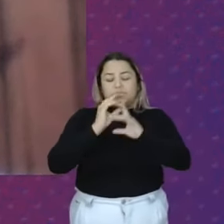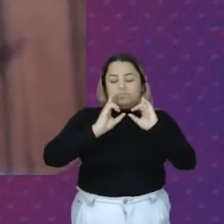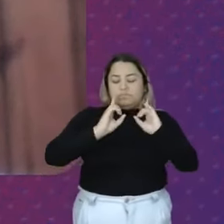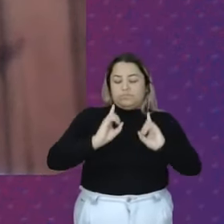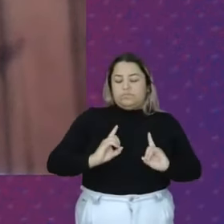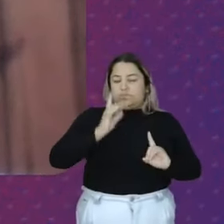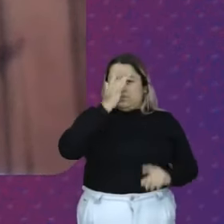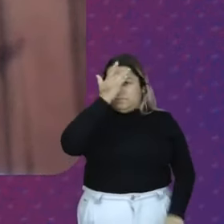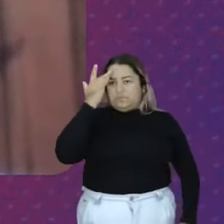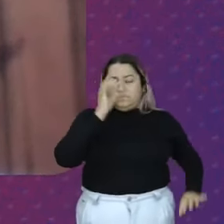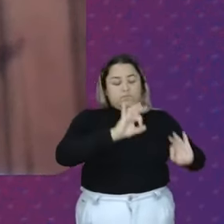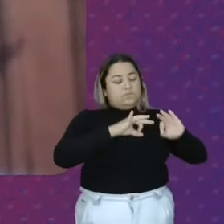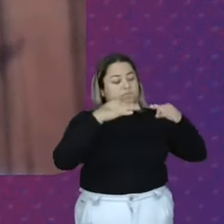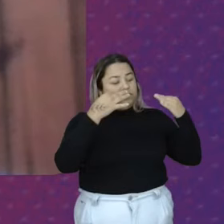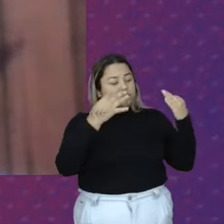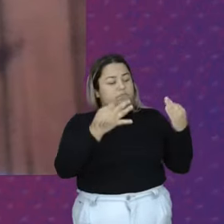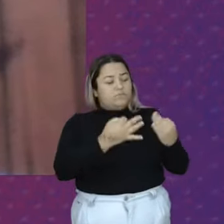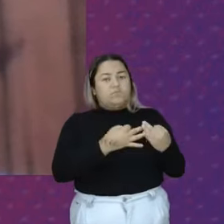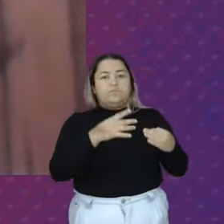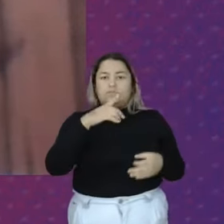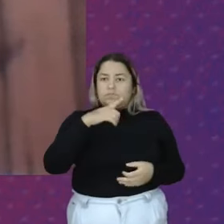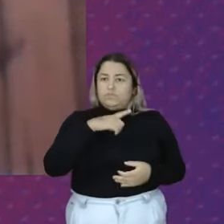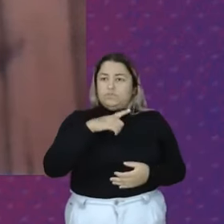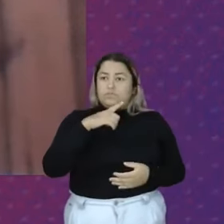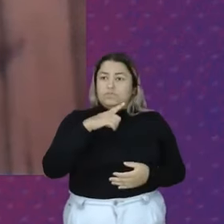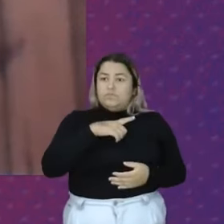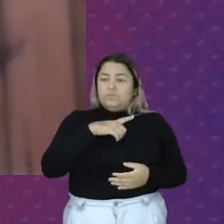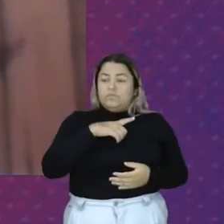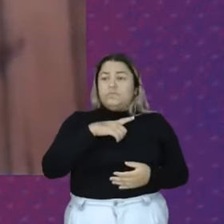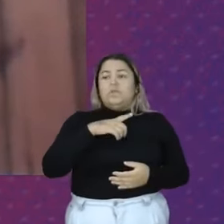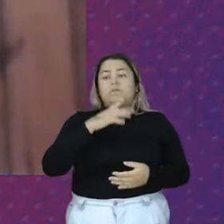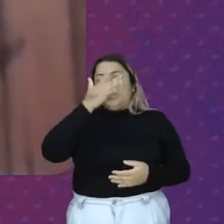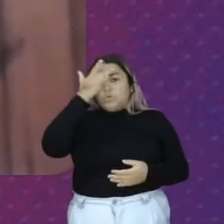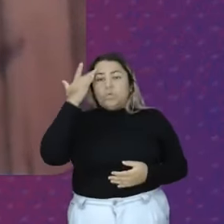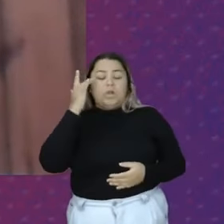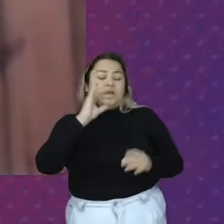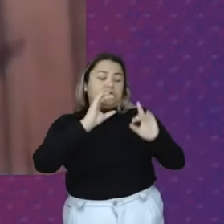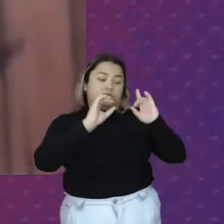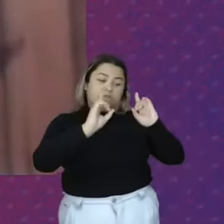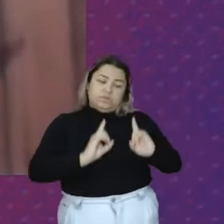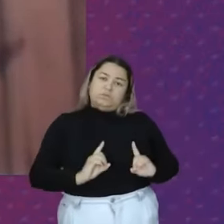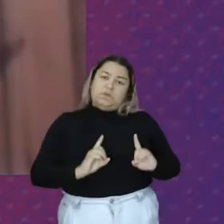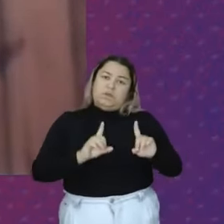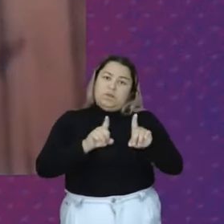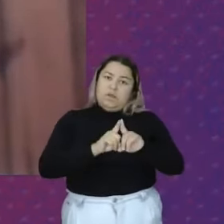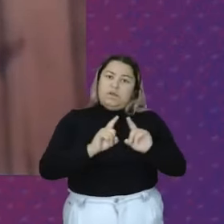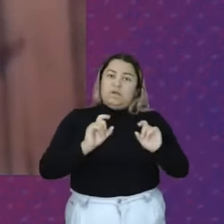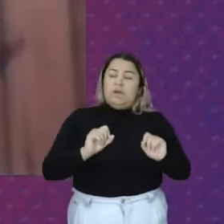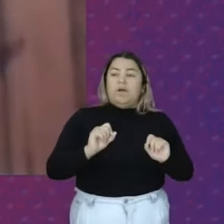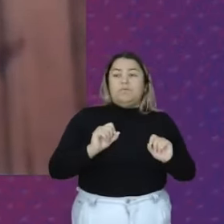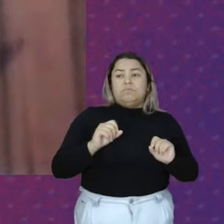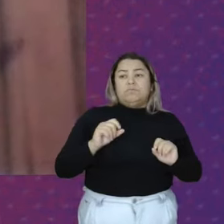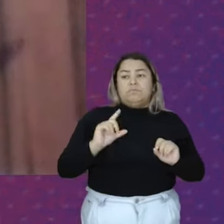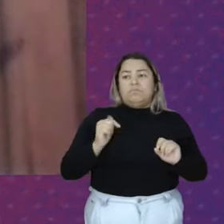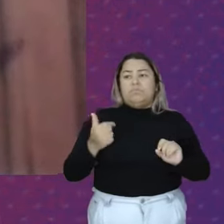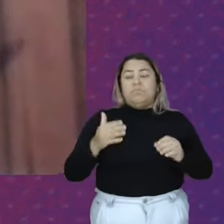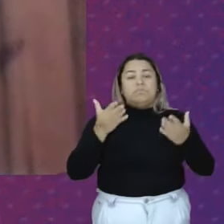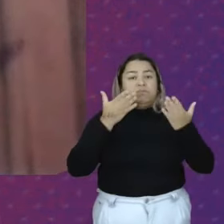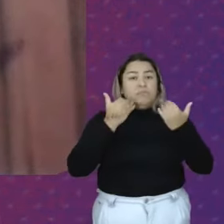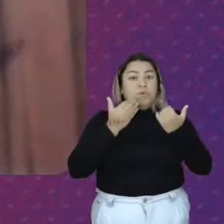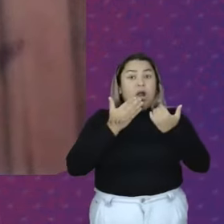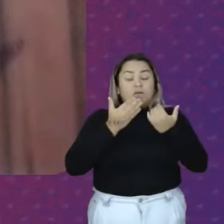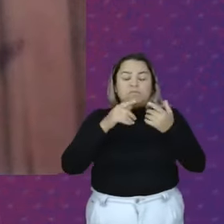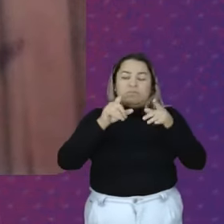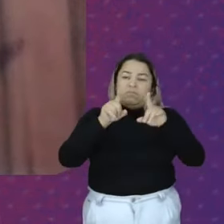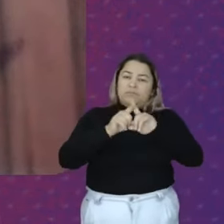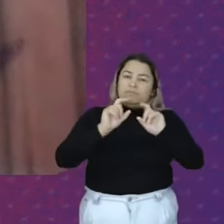as famílias sem membro com deficiência né Eh que se que ficaram sem alimentos falta de dinheiro ou outros recursos